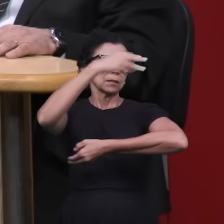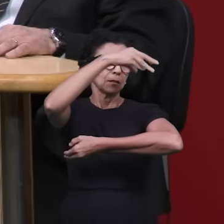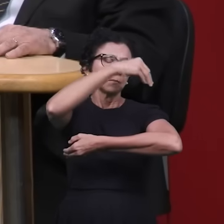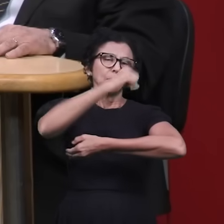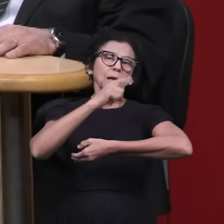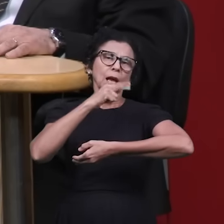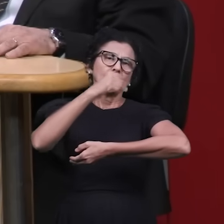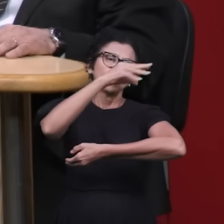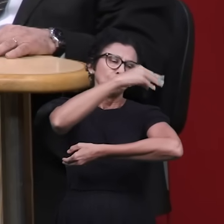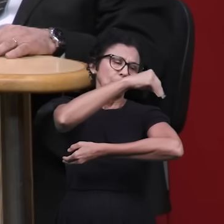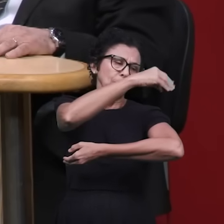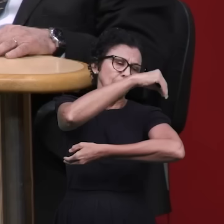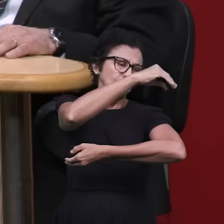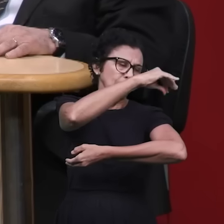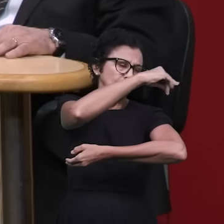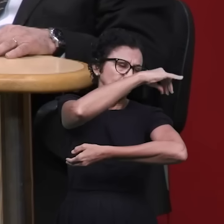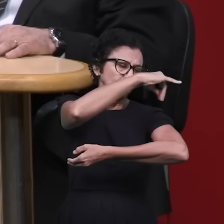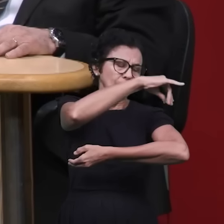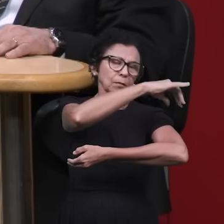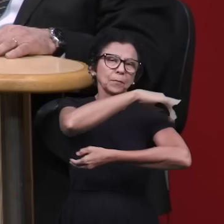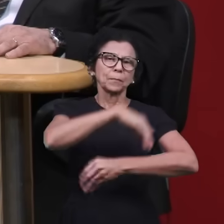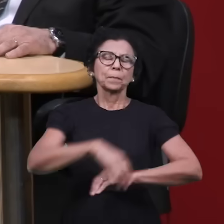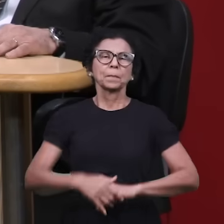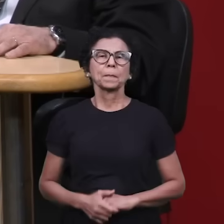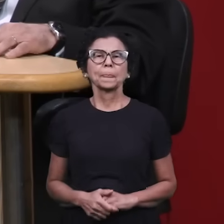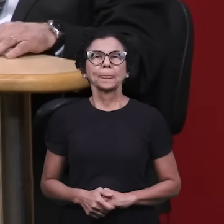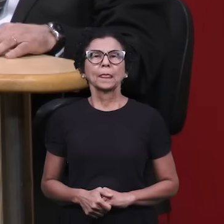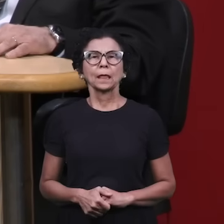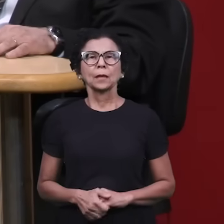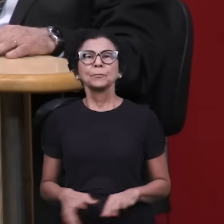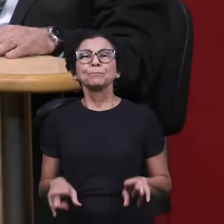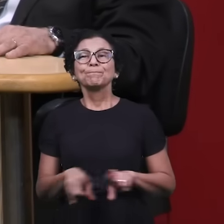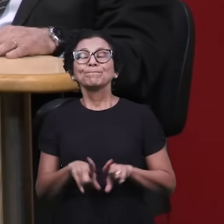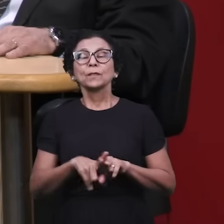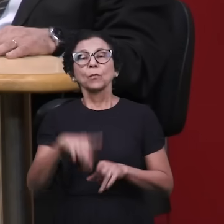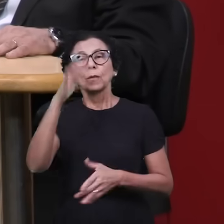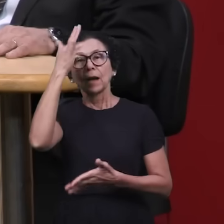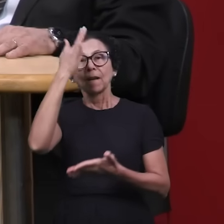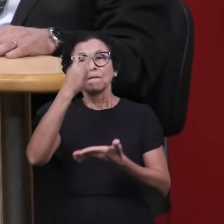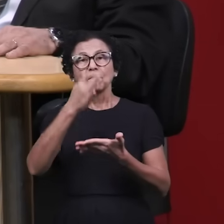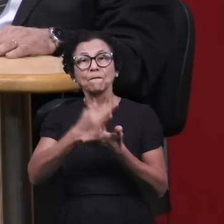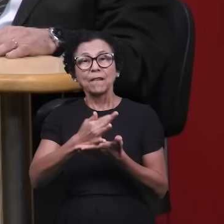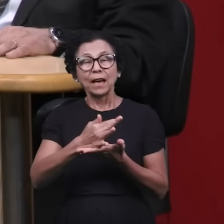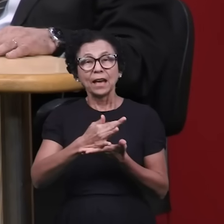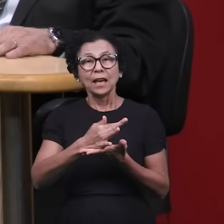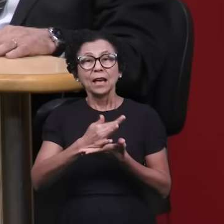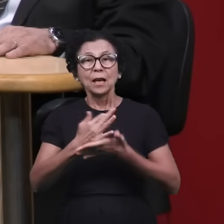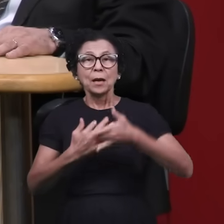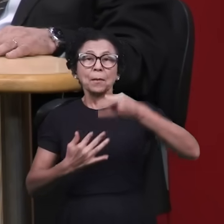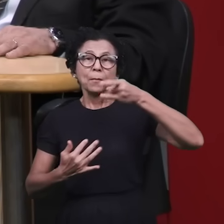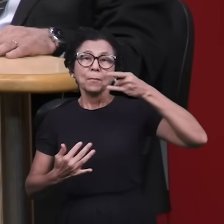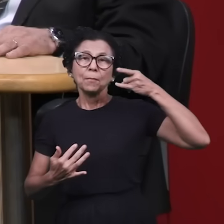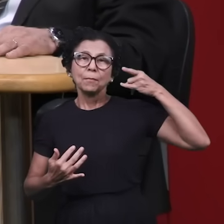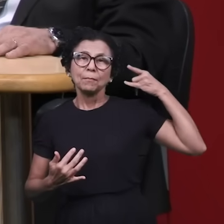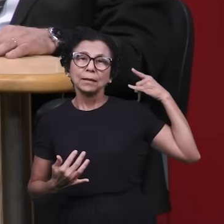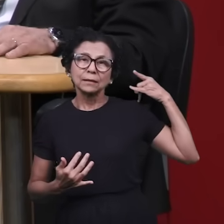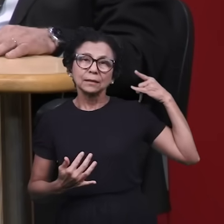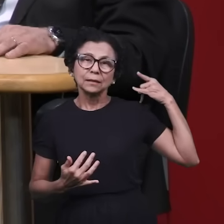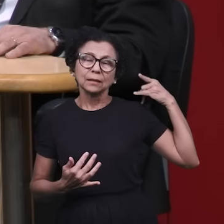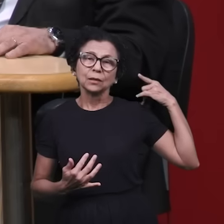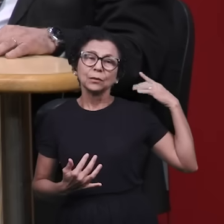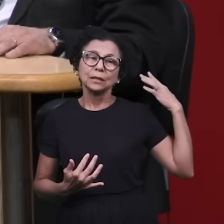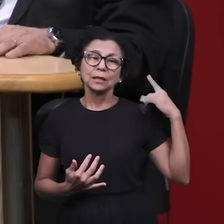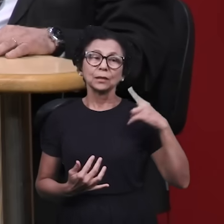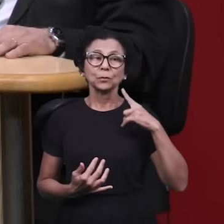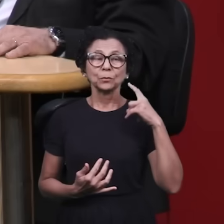a questão da transformação da fé numa coisa material. A fé se materializou. E isso era realmente do